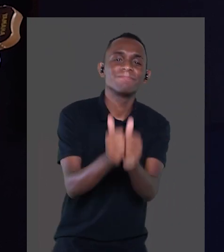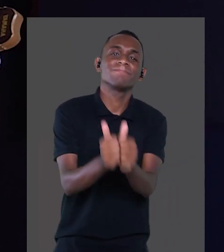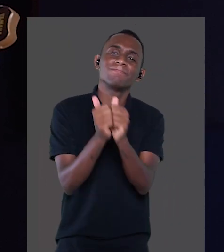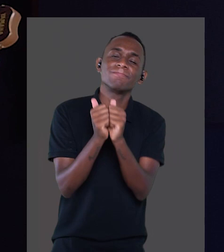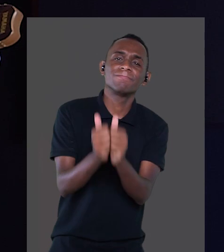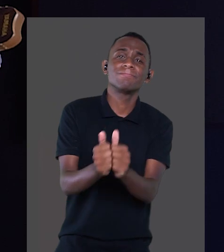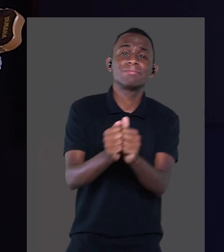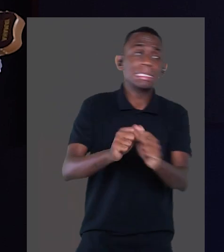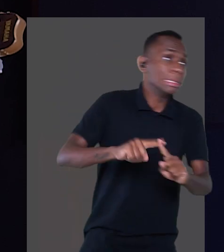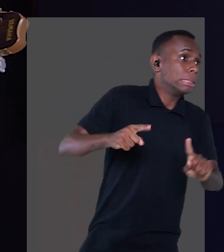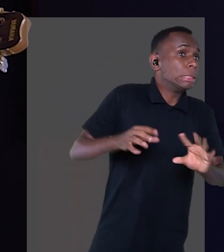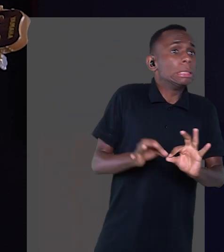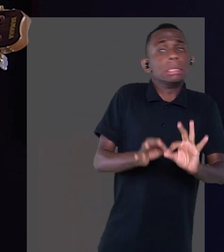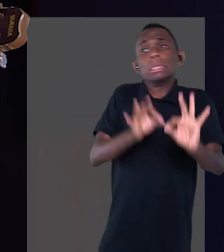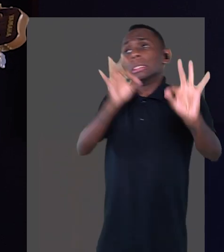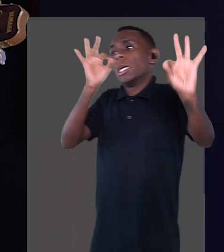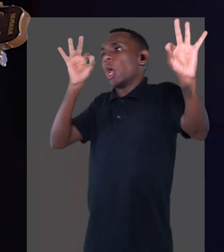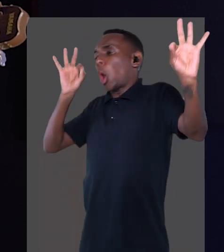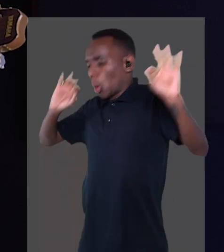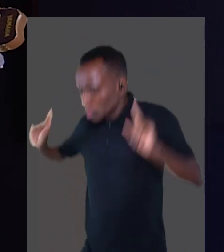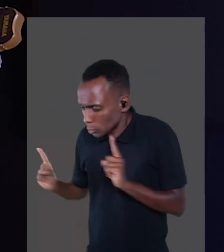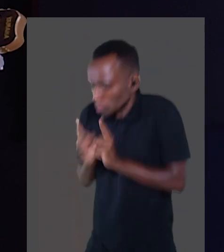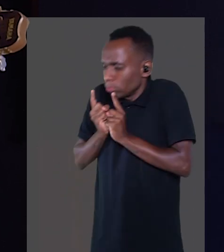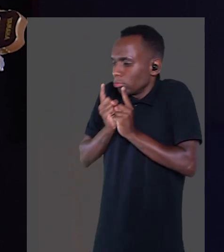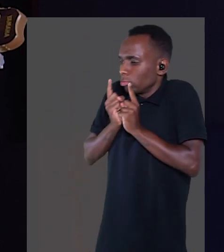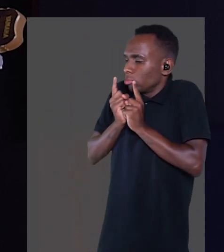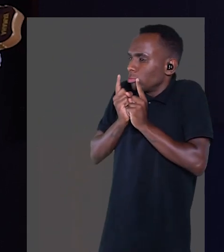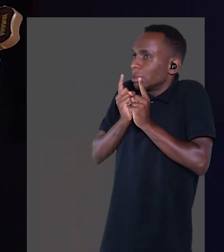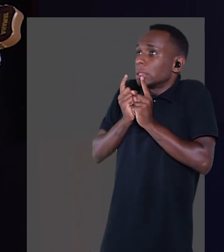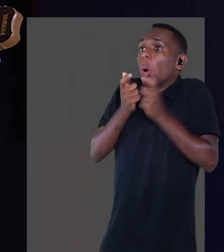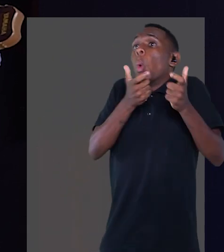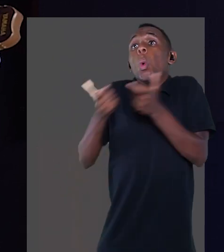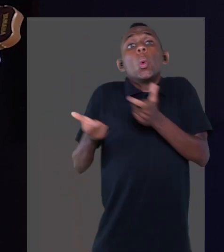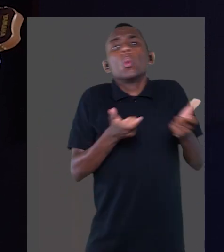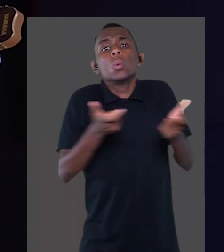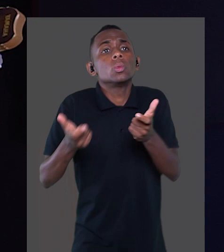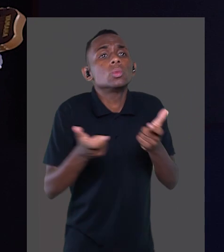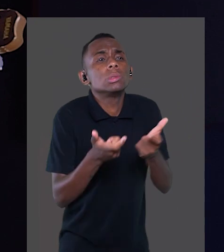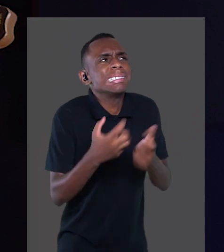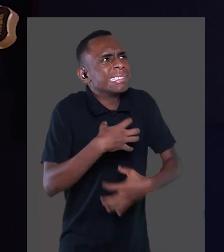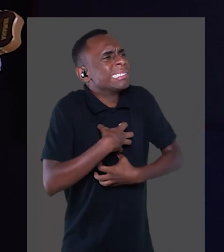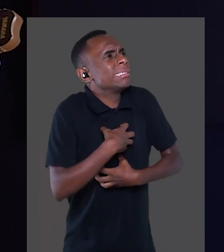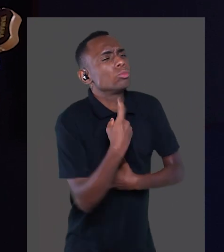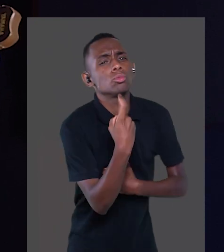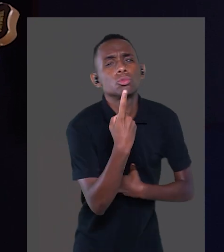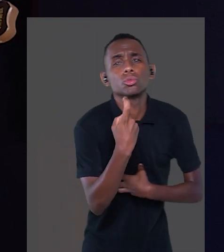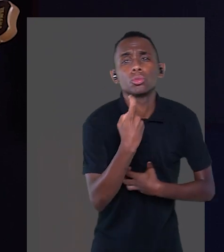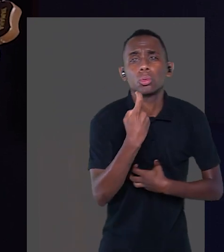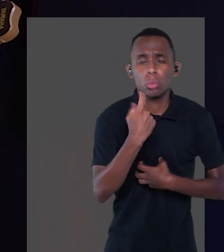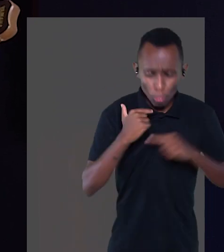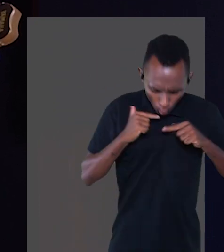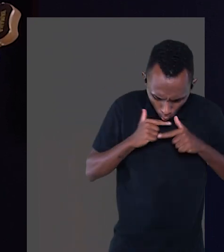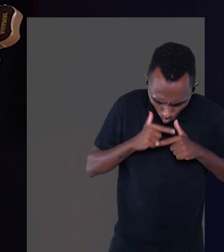mesmo que longe eu me encontrar, perdido e só, vazio